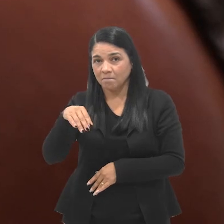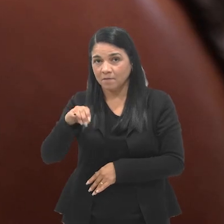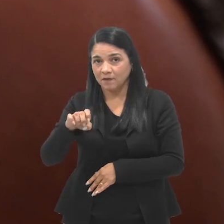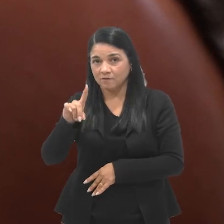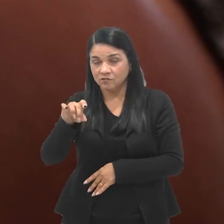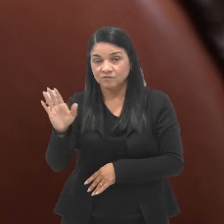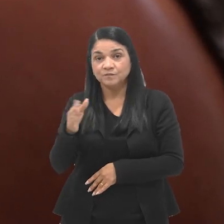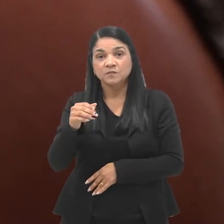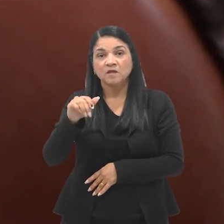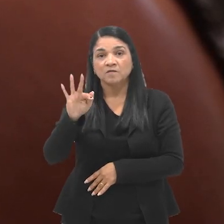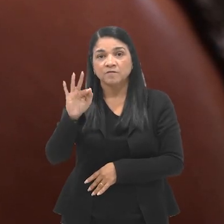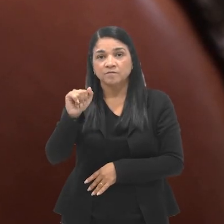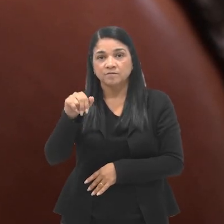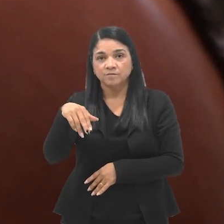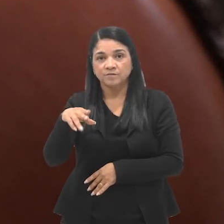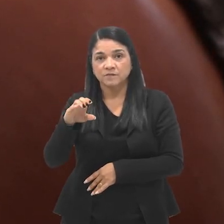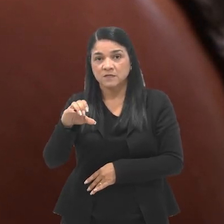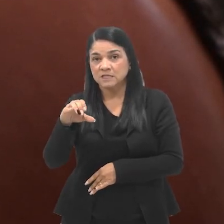e Francisque.